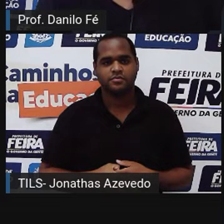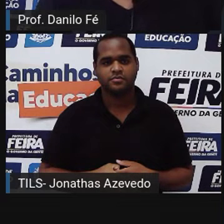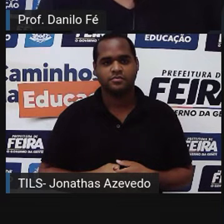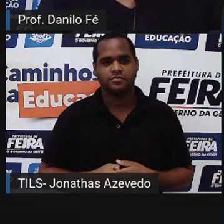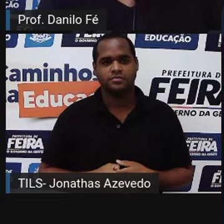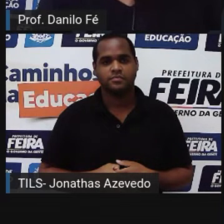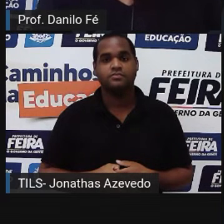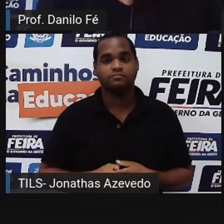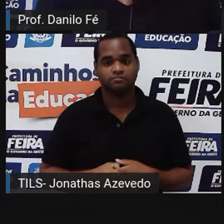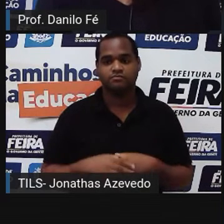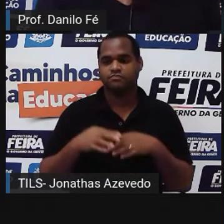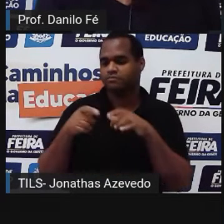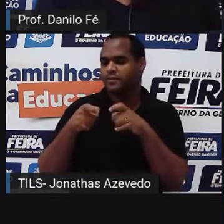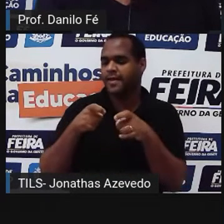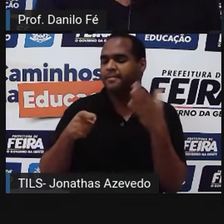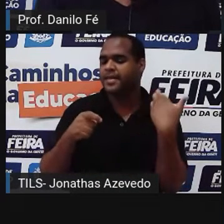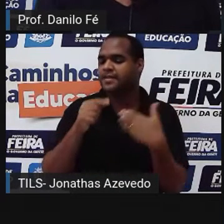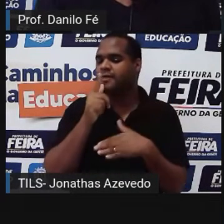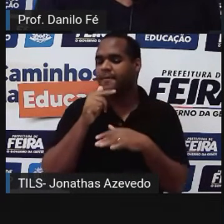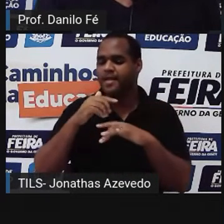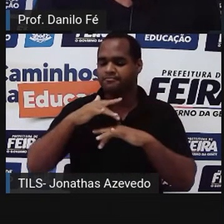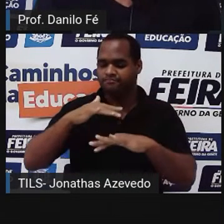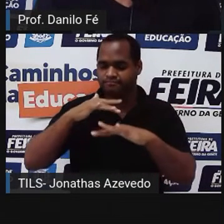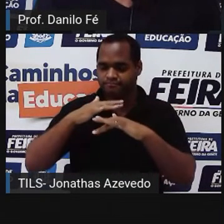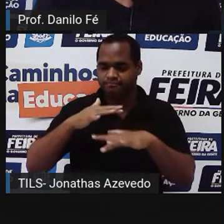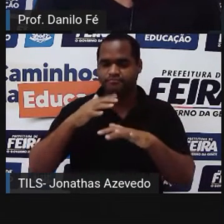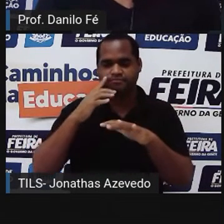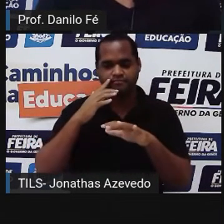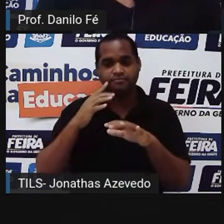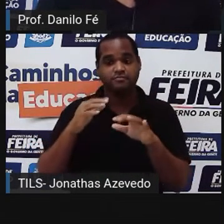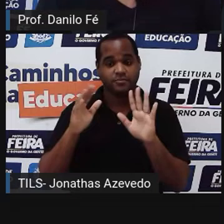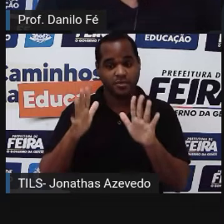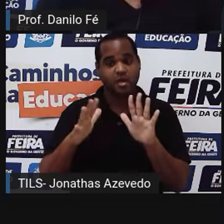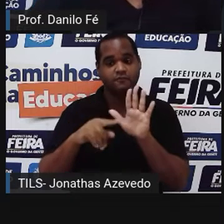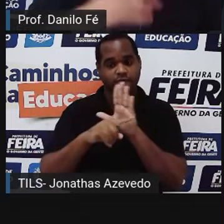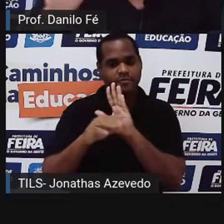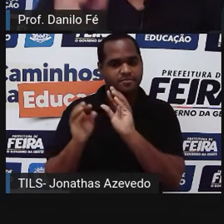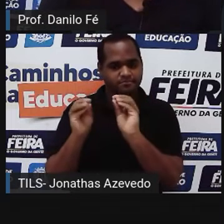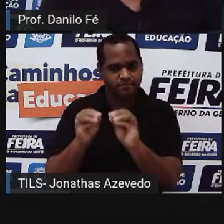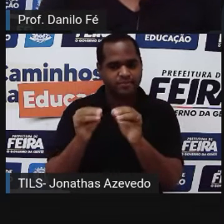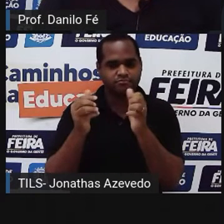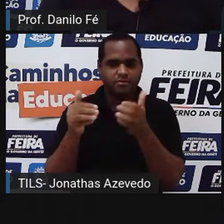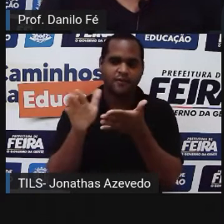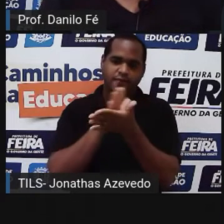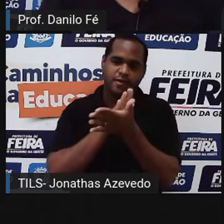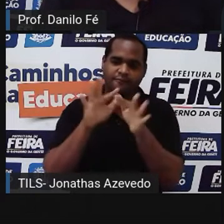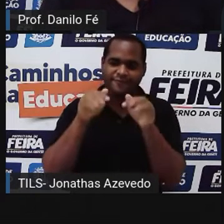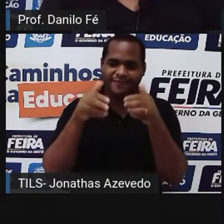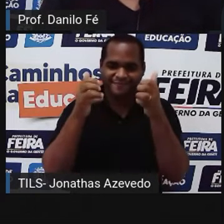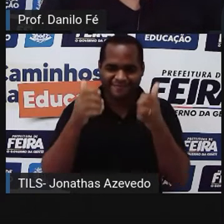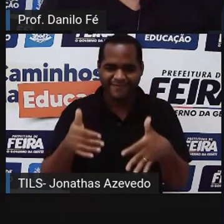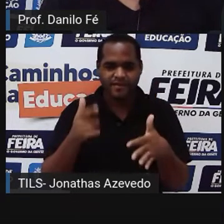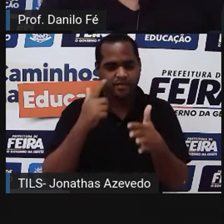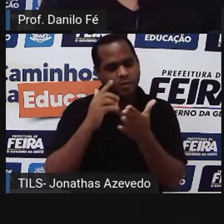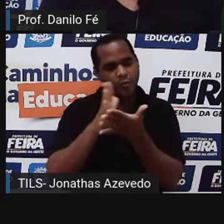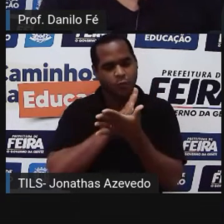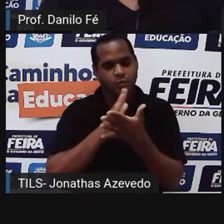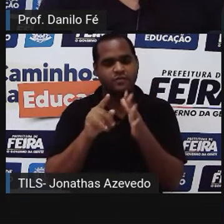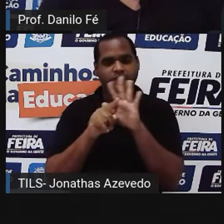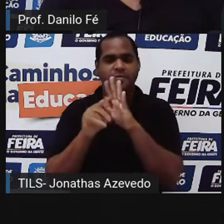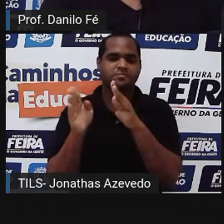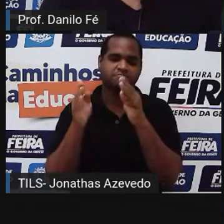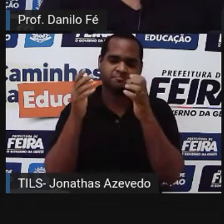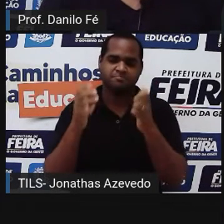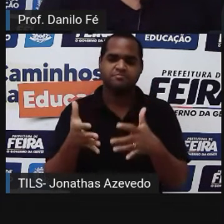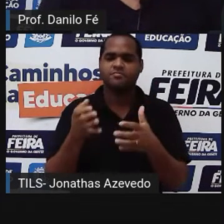essa guerra no Oceano Pacífico também ela é muito bem documentada em filme. No final eu vou citar alguns filmes para vocês, mas